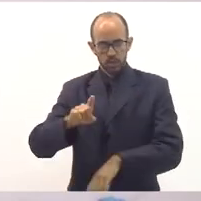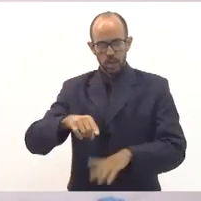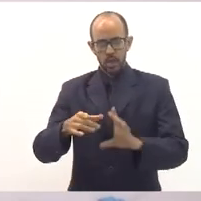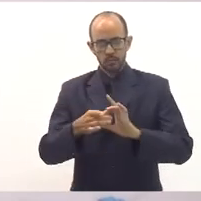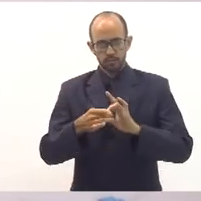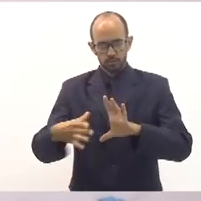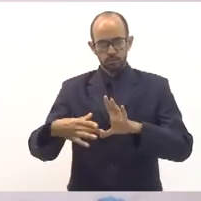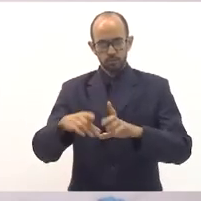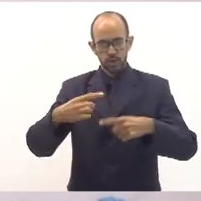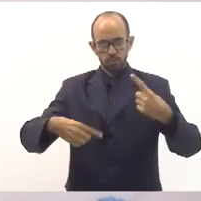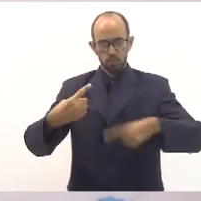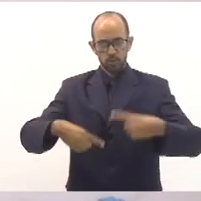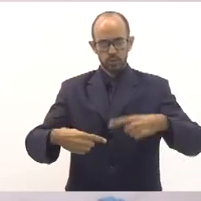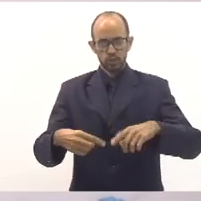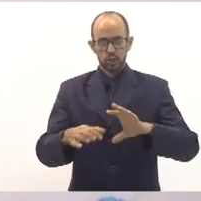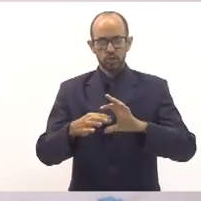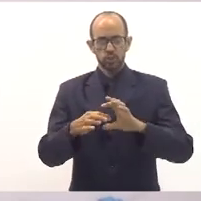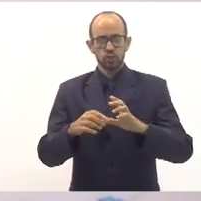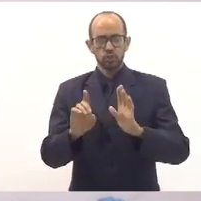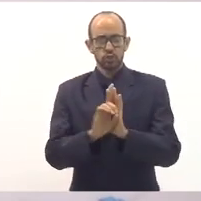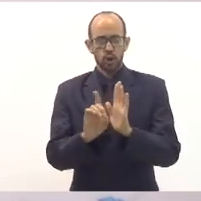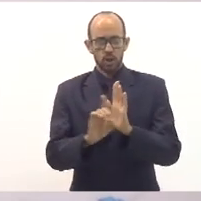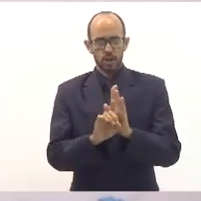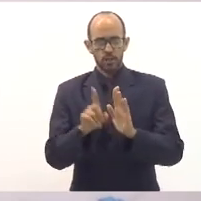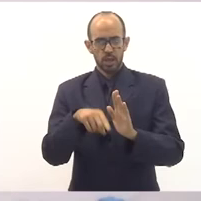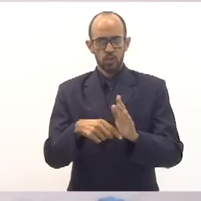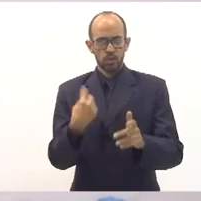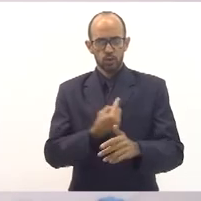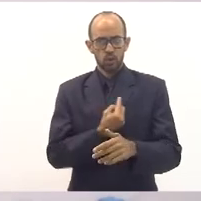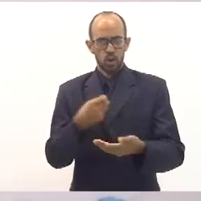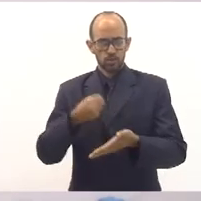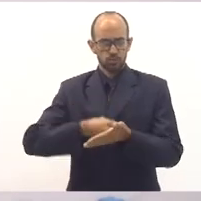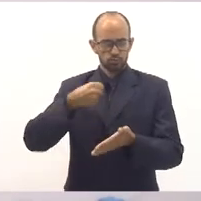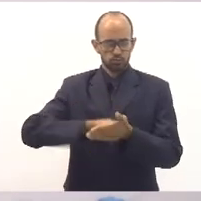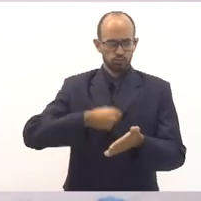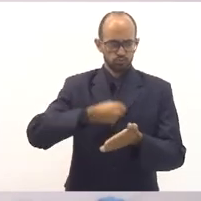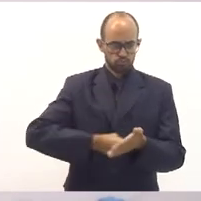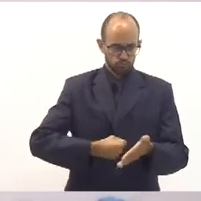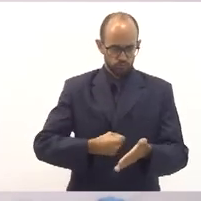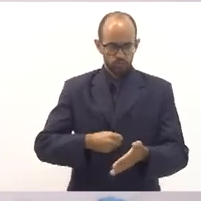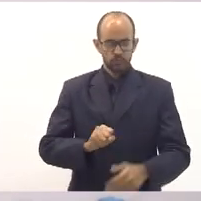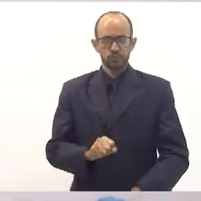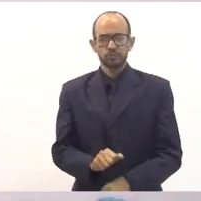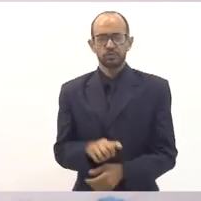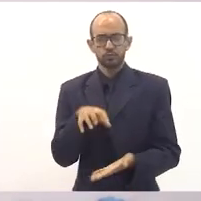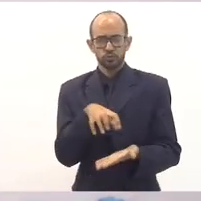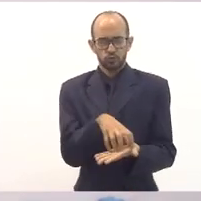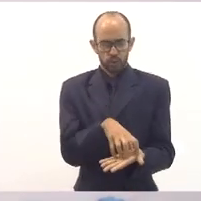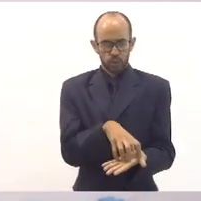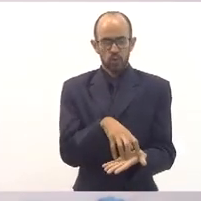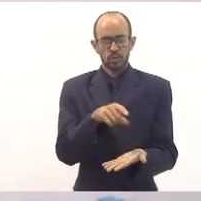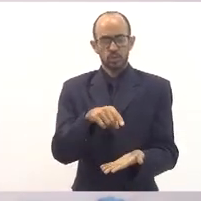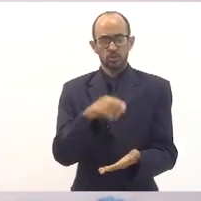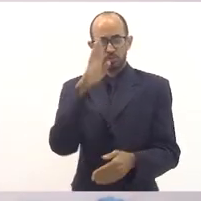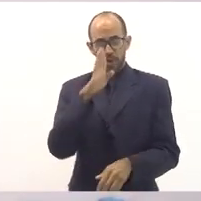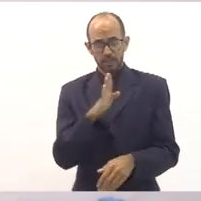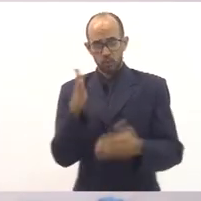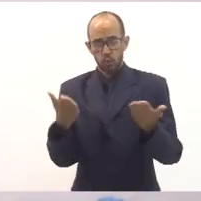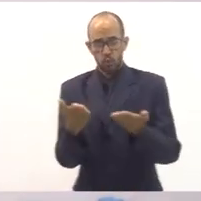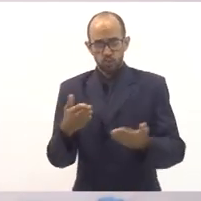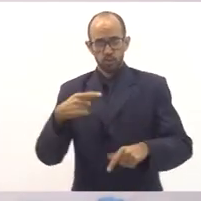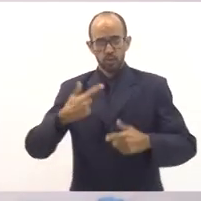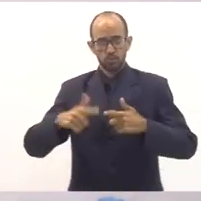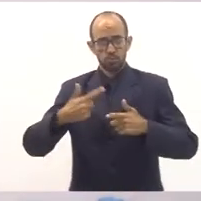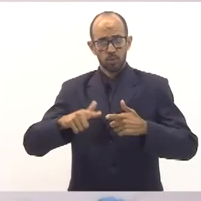Esse é um debate que nós tratamos na construção das aulas psicodélicas o Brasil hoje vive um problema muito